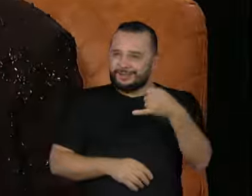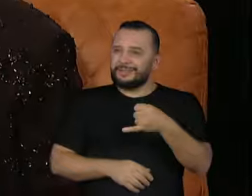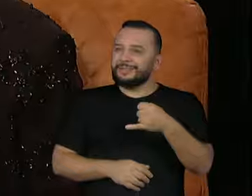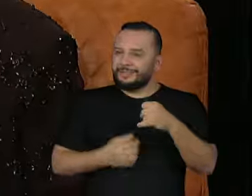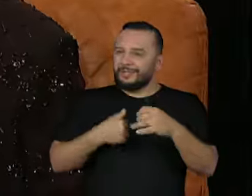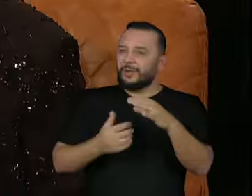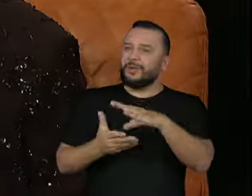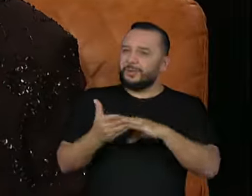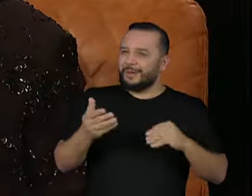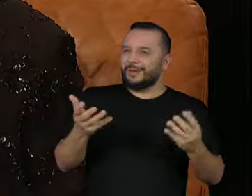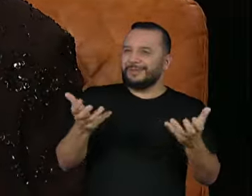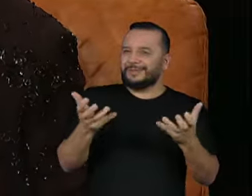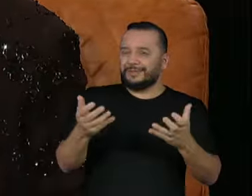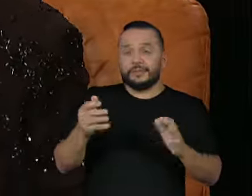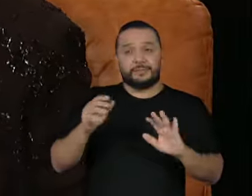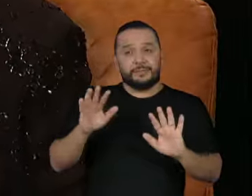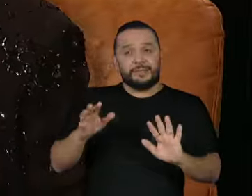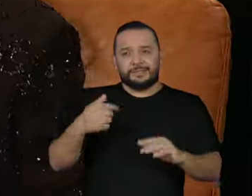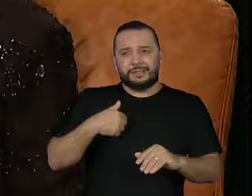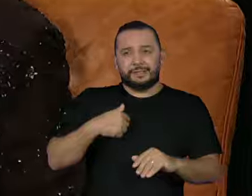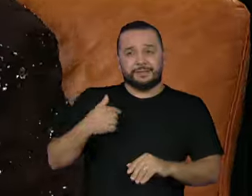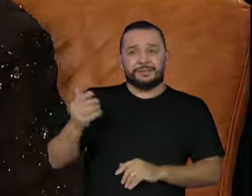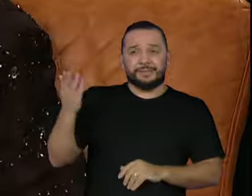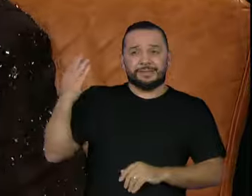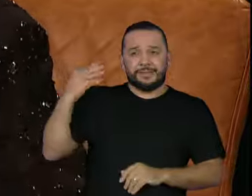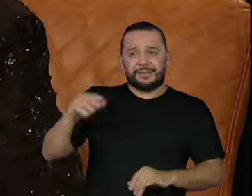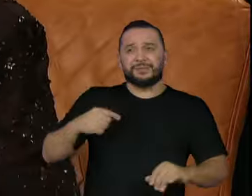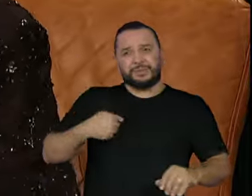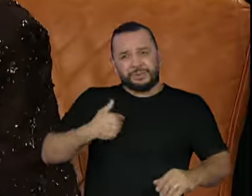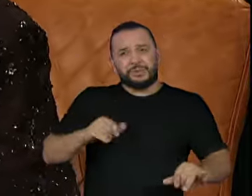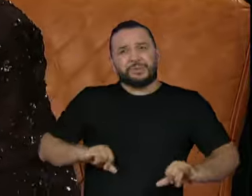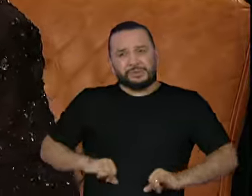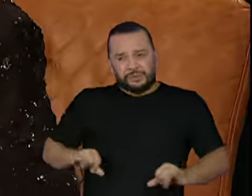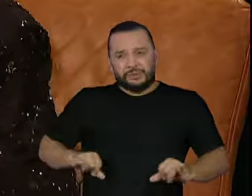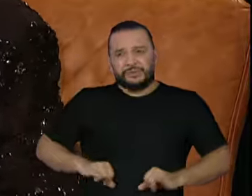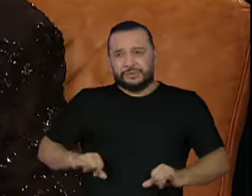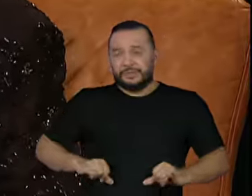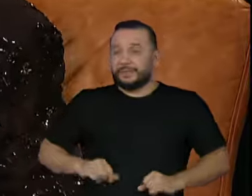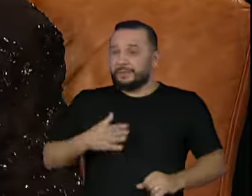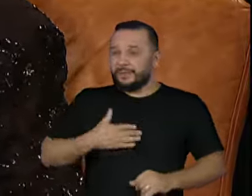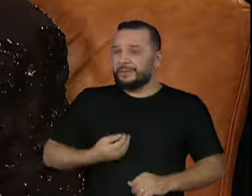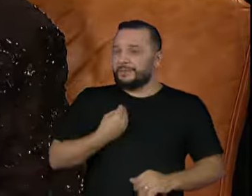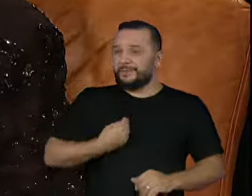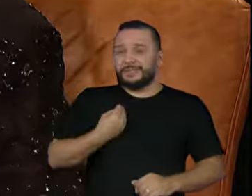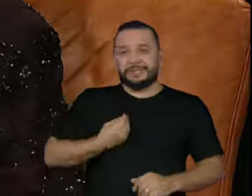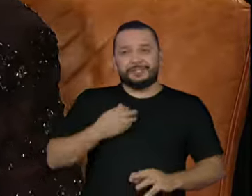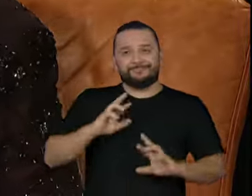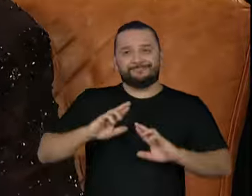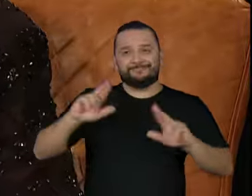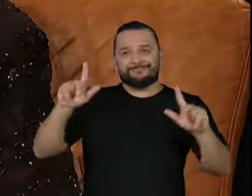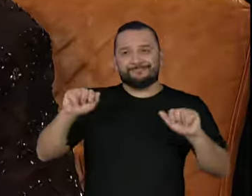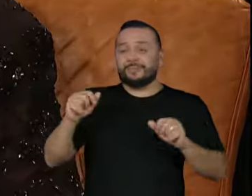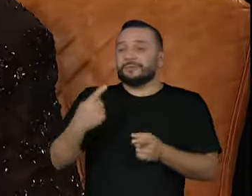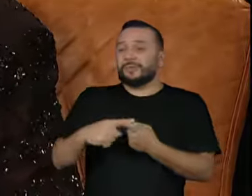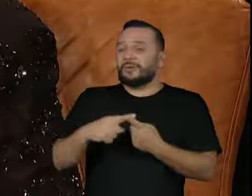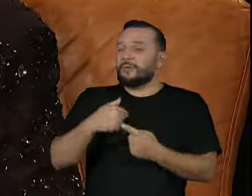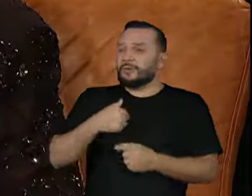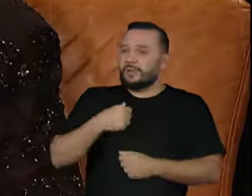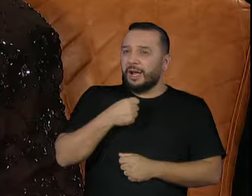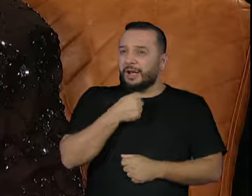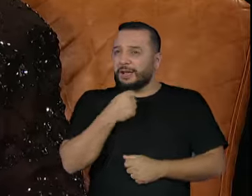sofri demais. Olha, a minha vida foi muito engraçada, porque hoje eu posso cantar música